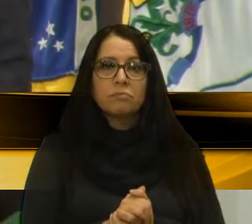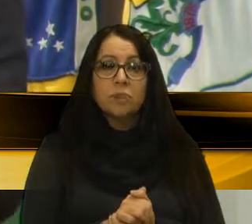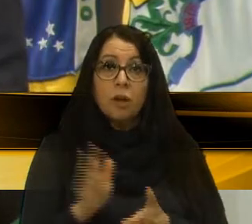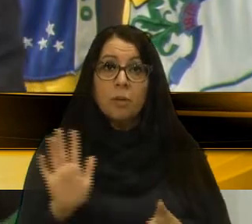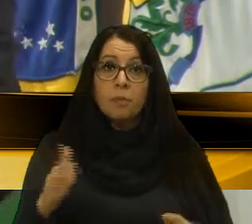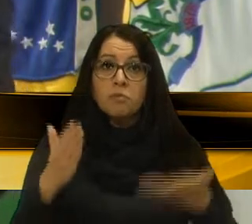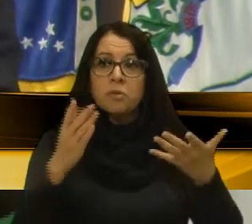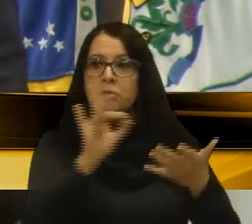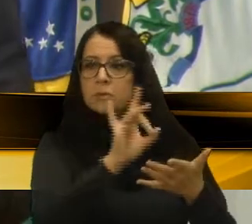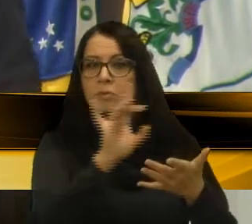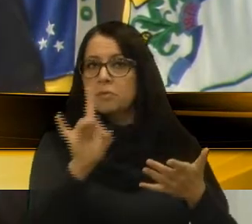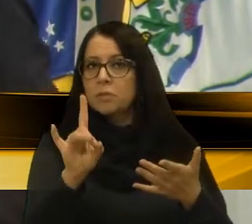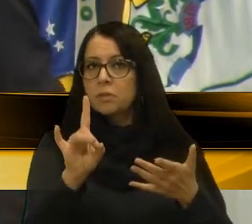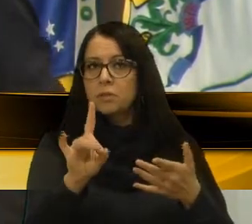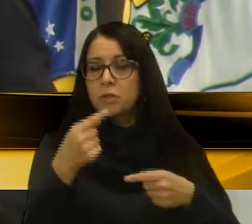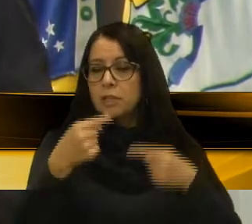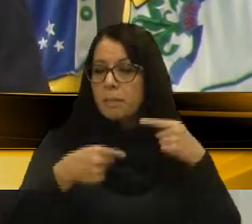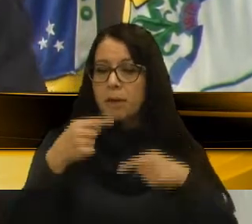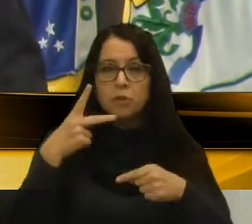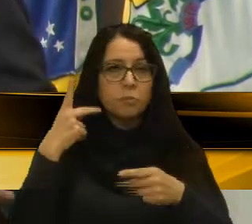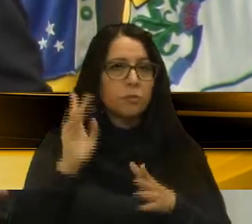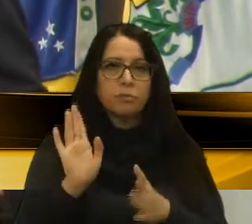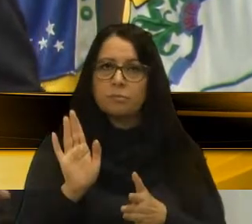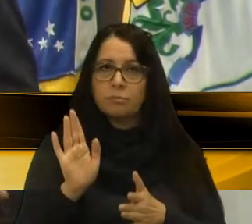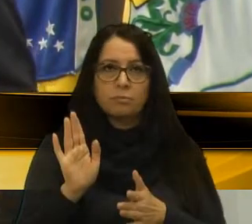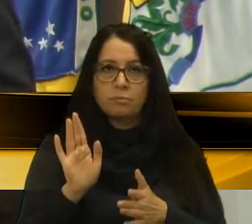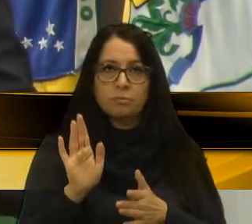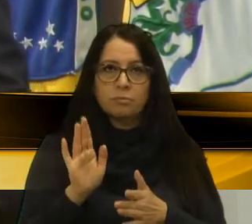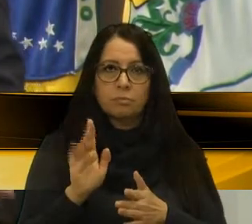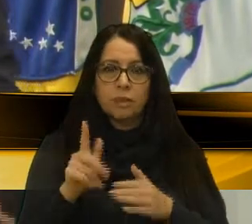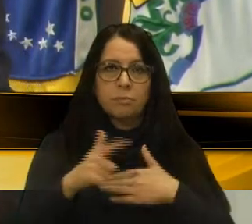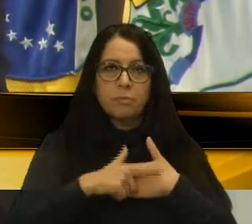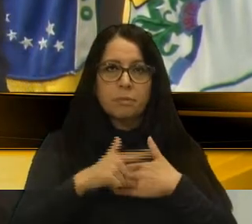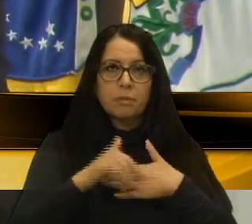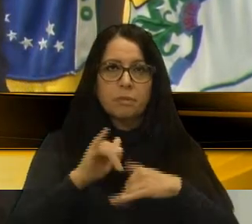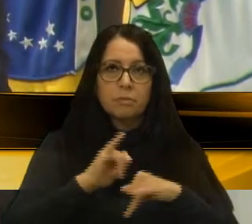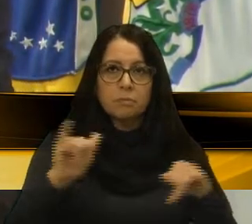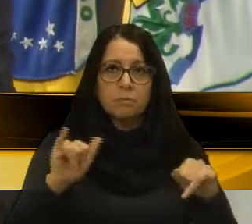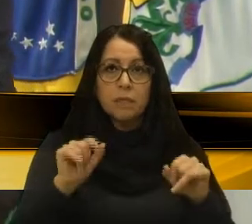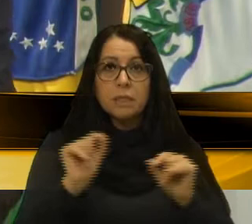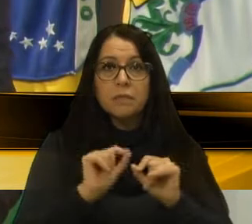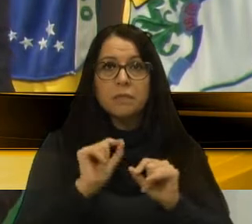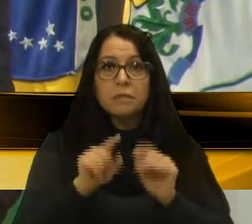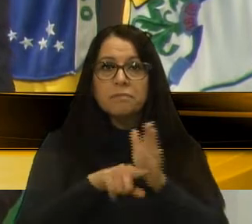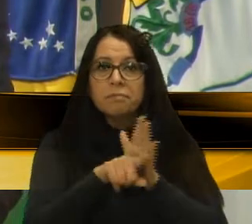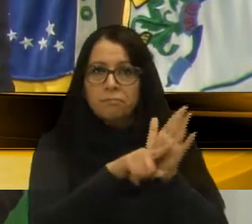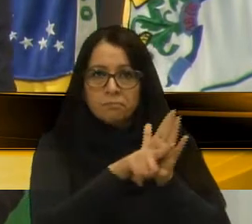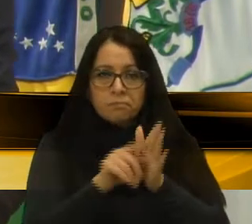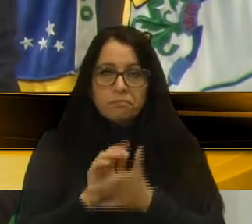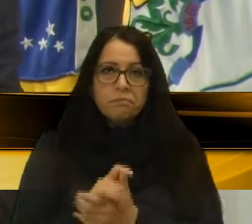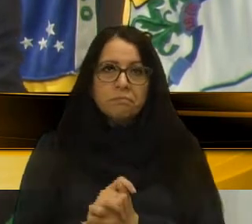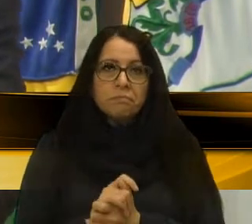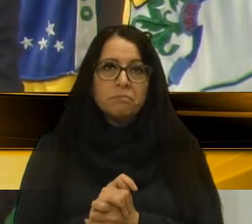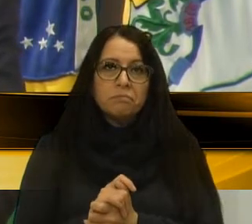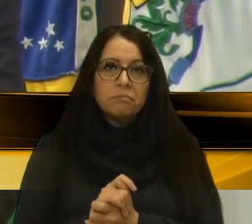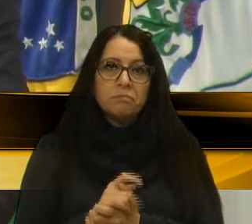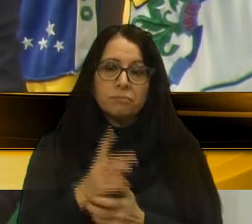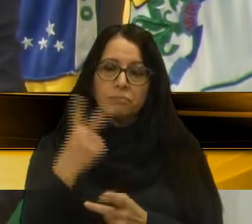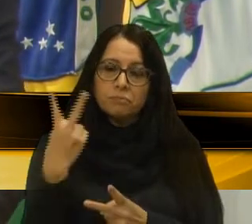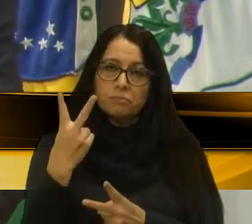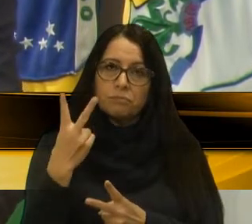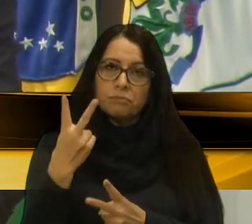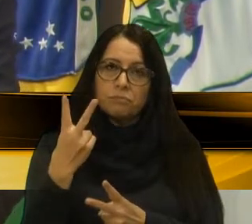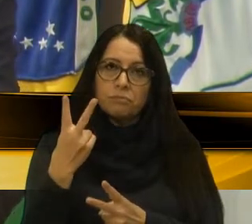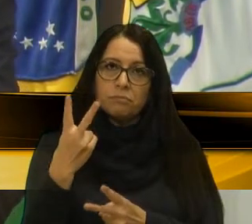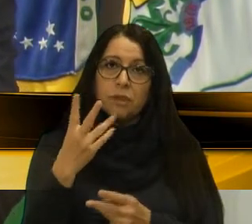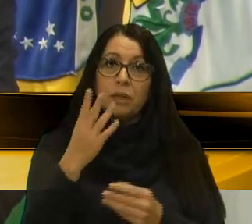motivação de cada um, isso fica para o debate político e é papel da imprensa também especular. Nós tínhamos 2 procedimentos